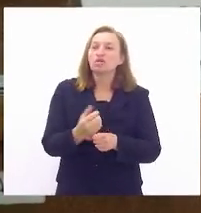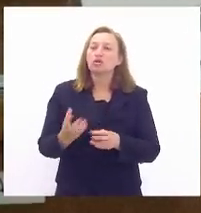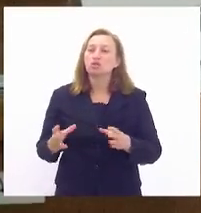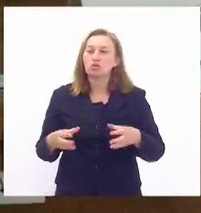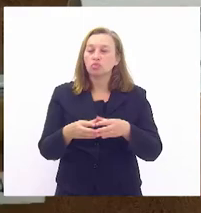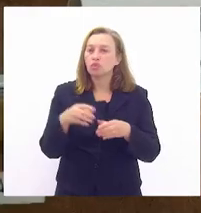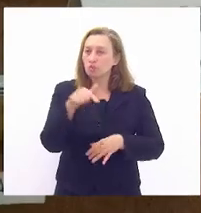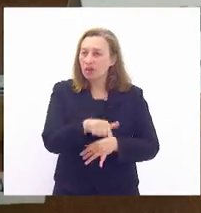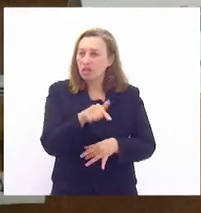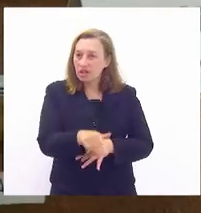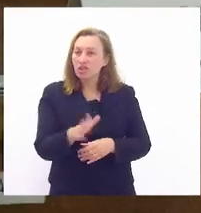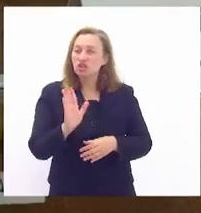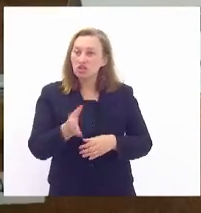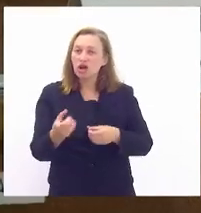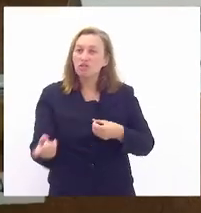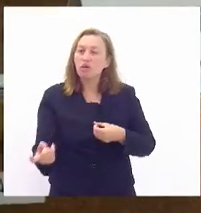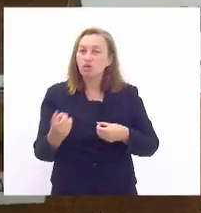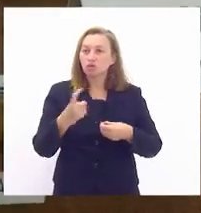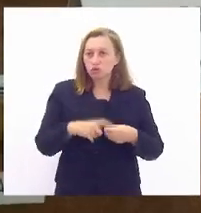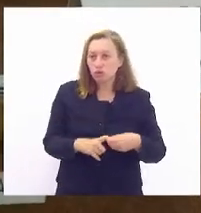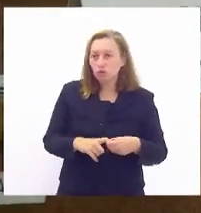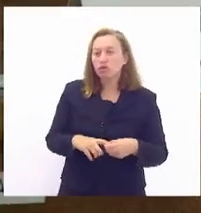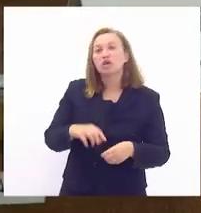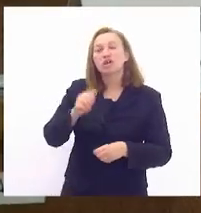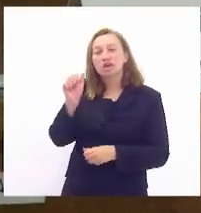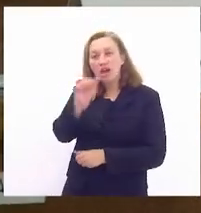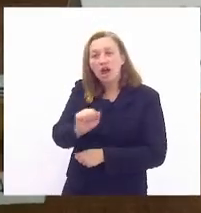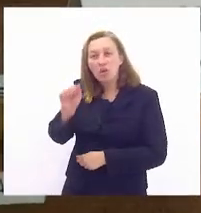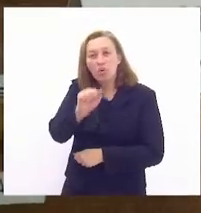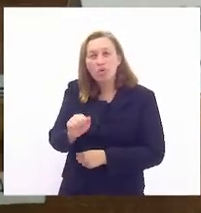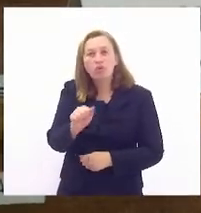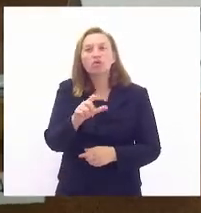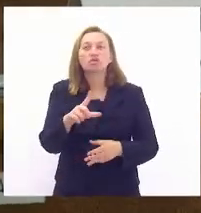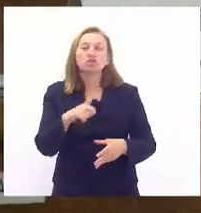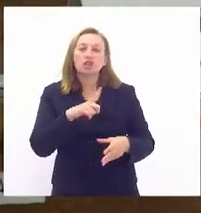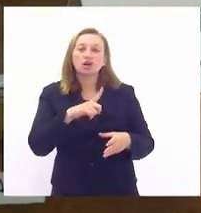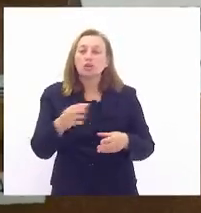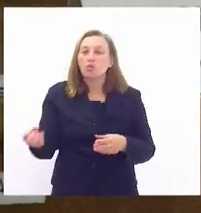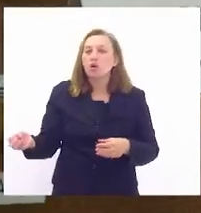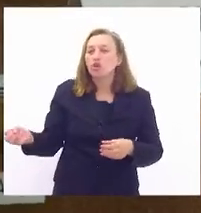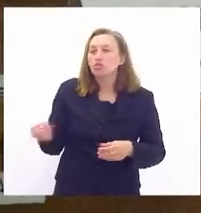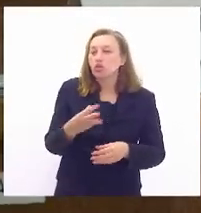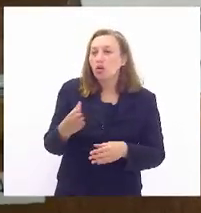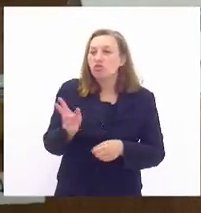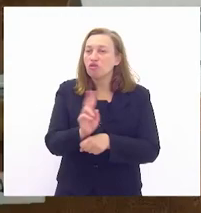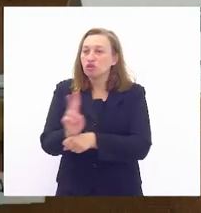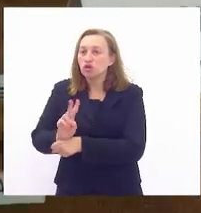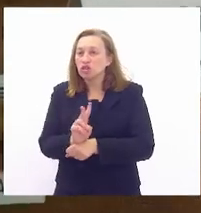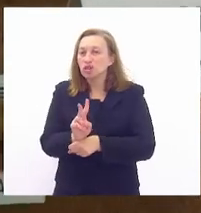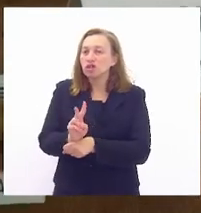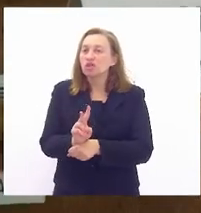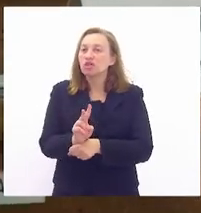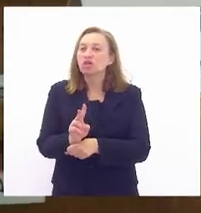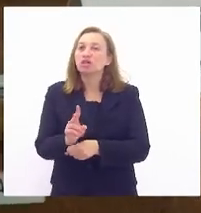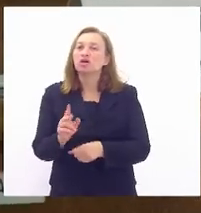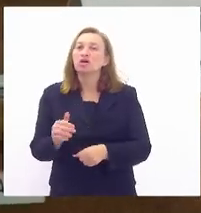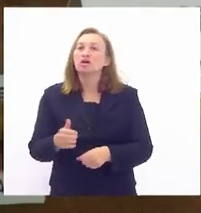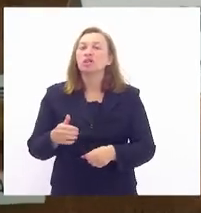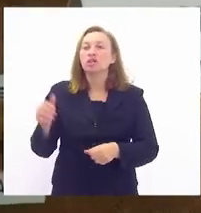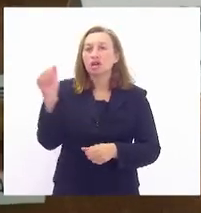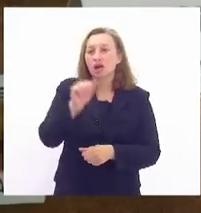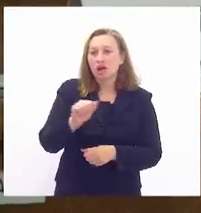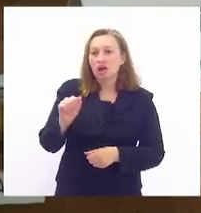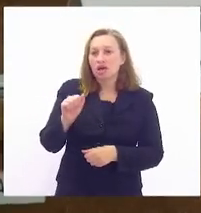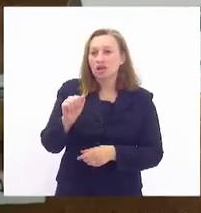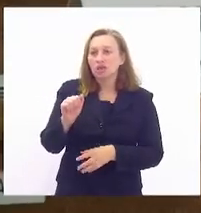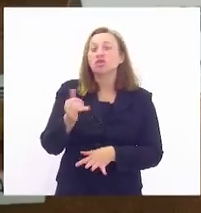já retornou em agosto e temos pretensão de fazer uma nova vistoria completa na CSN